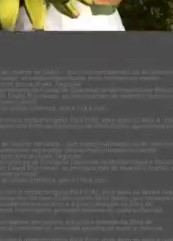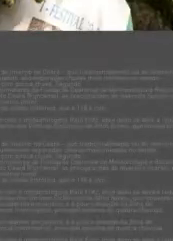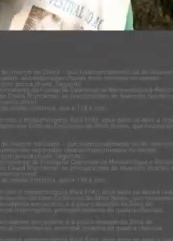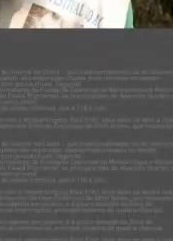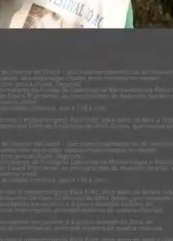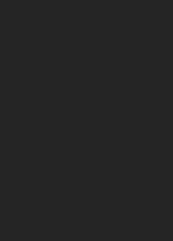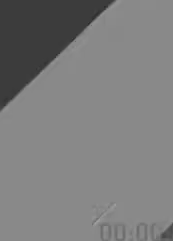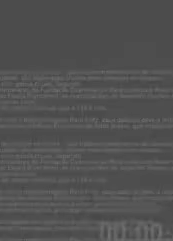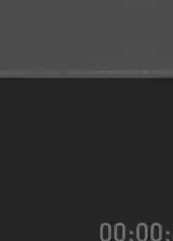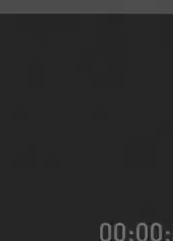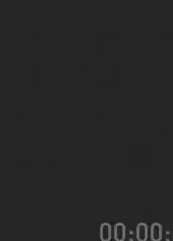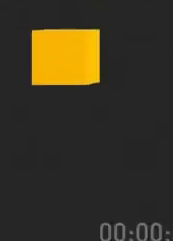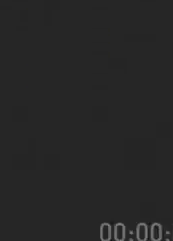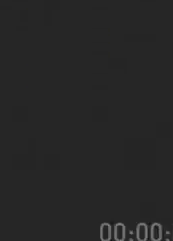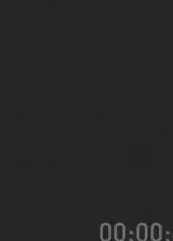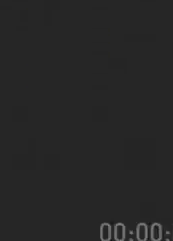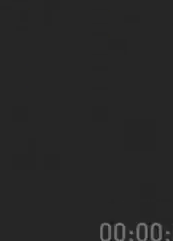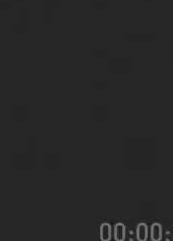i